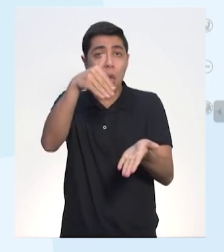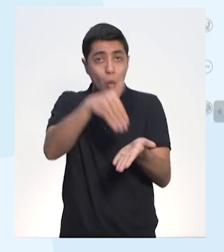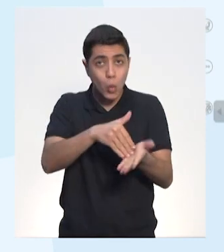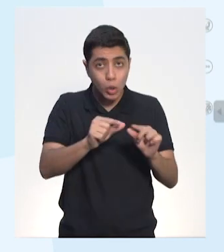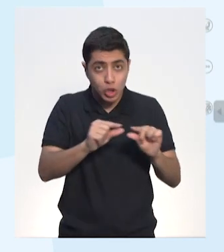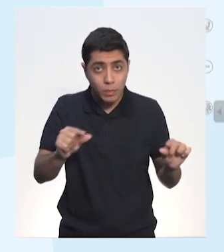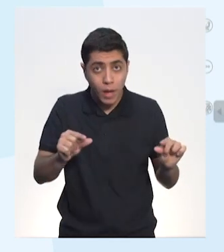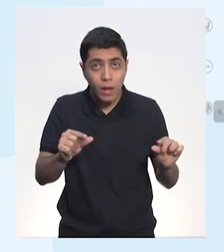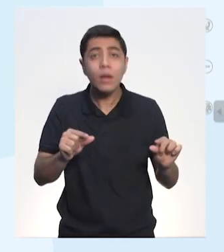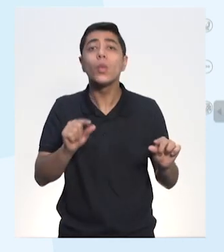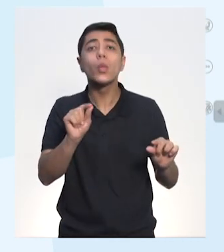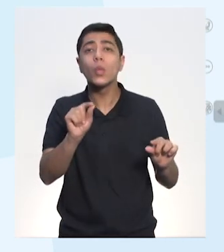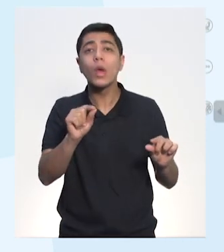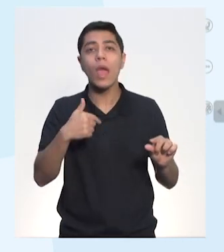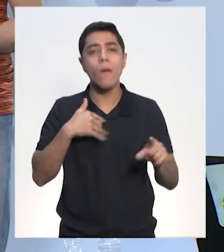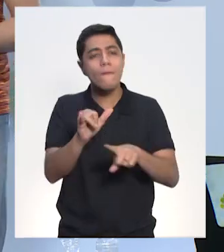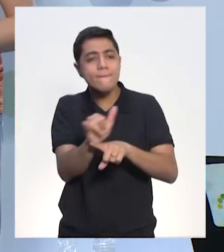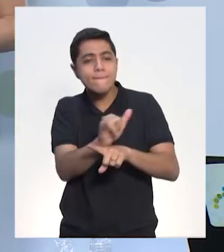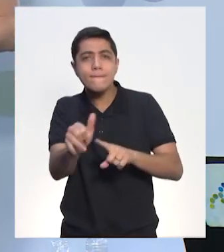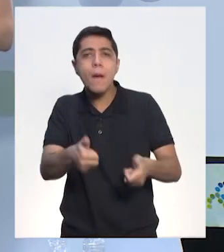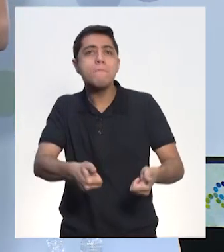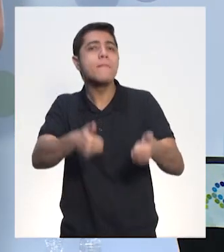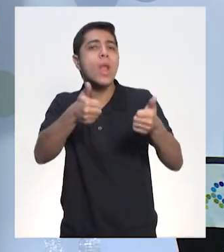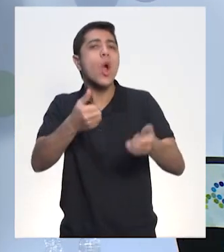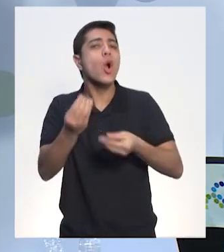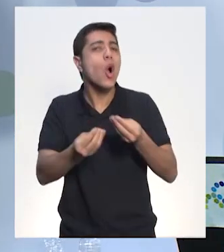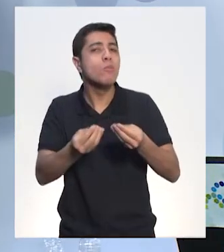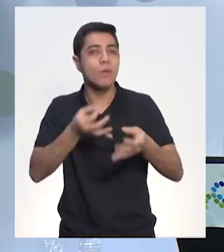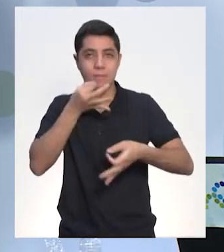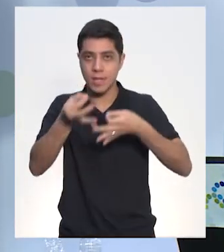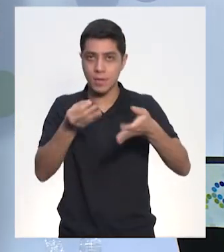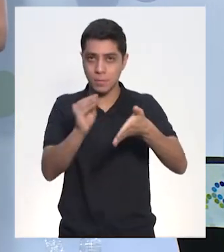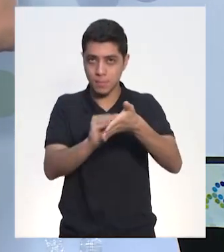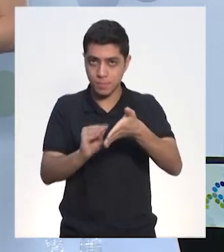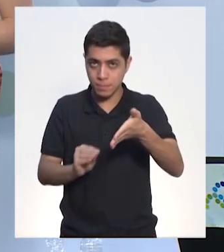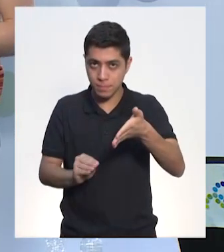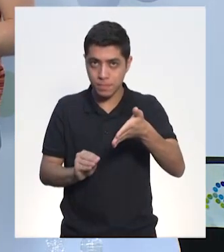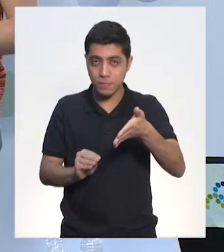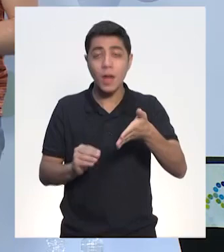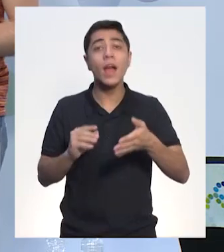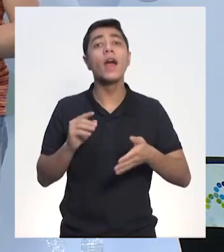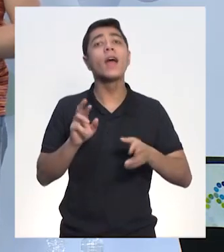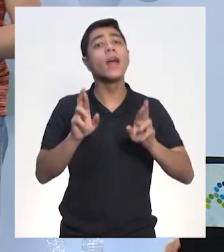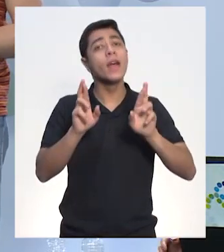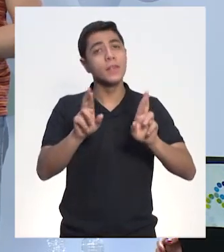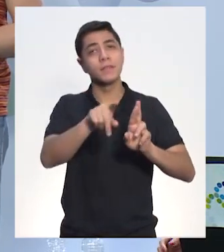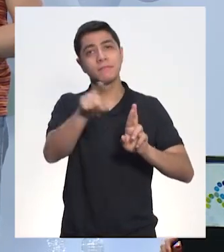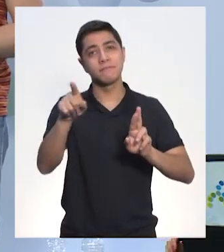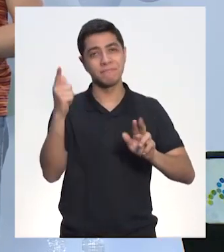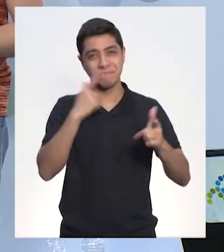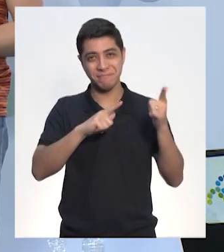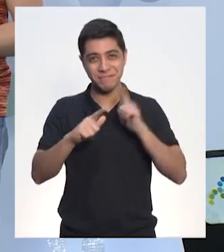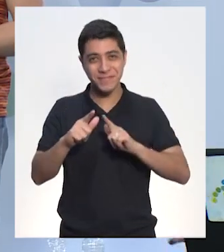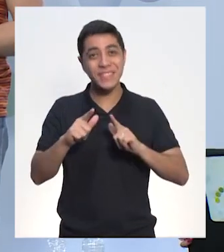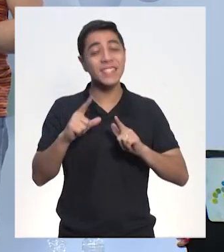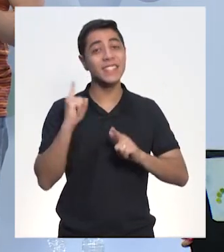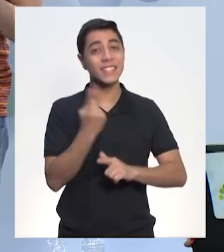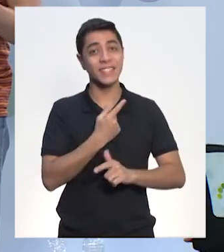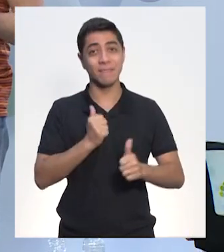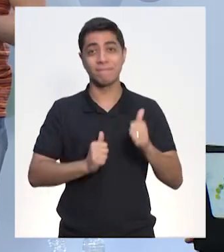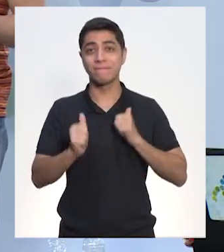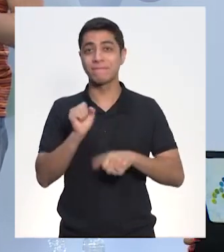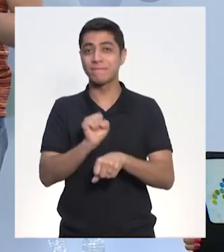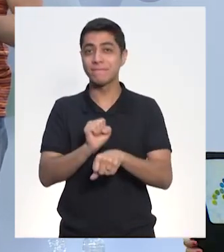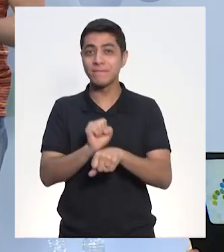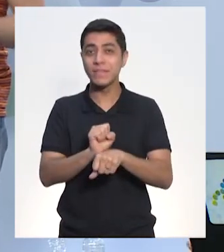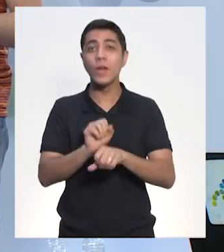vocês consigam fazer aí o experimento. A gente aguarda ansiosamente aí que vocês compartilharem aí, falem com seus professores também. Às